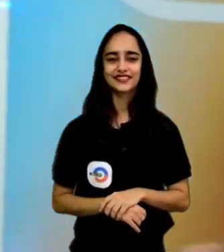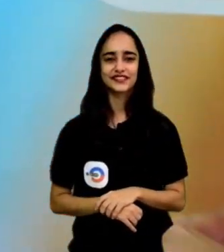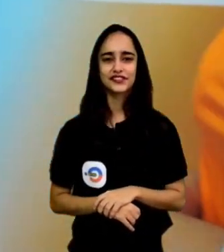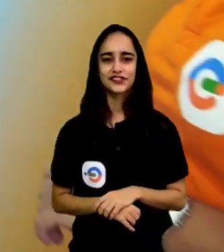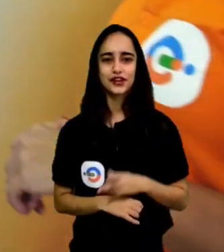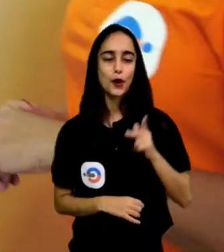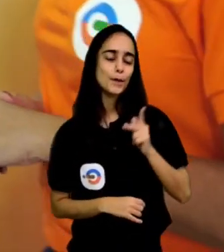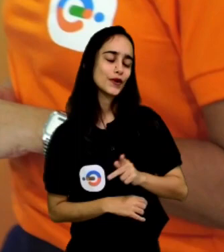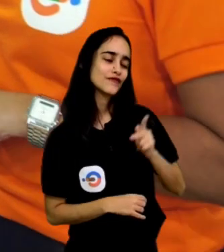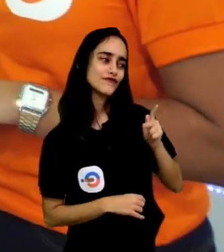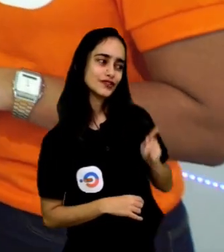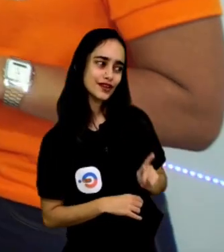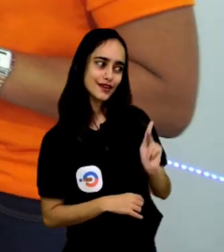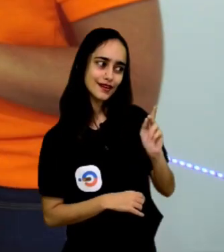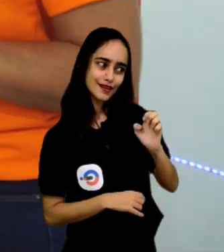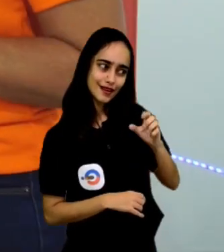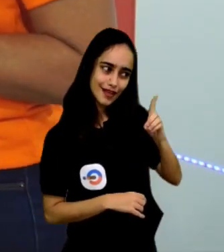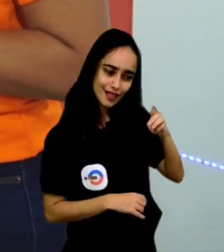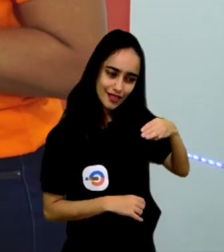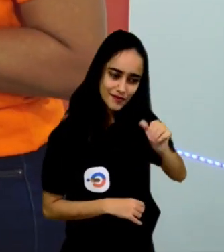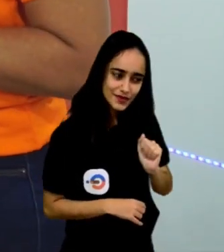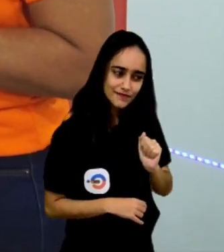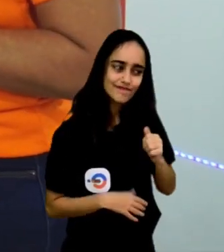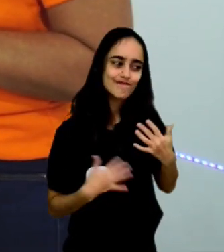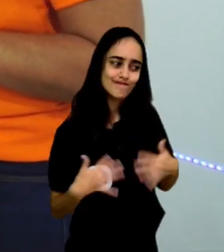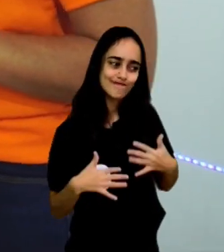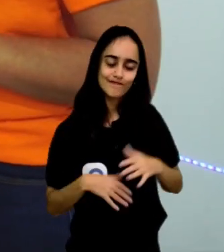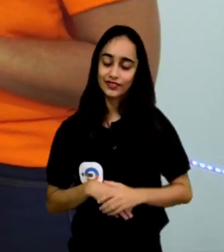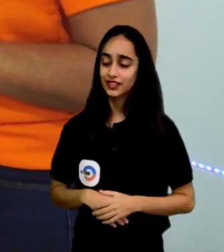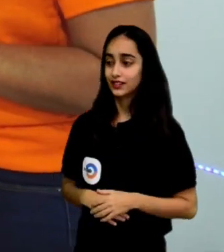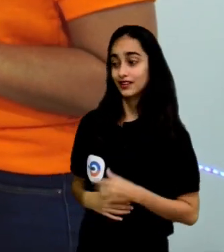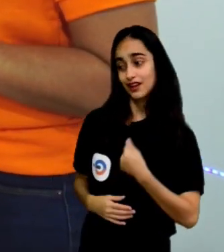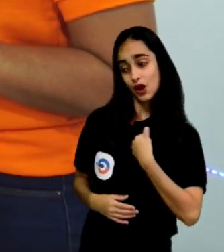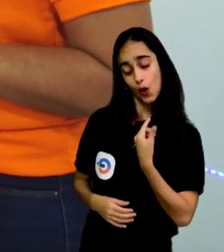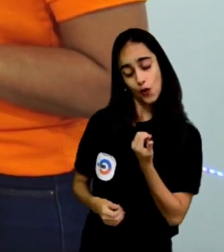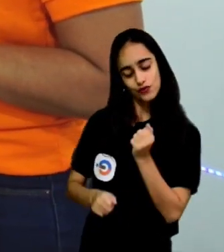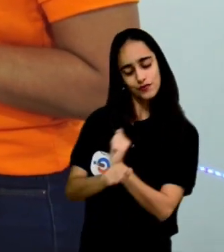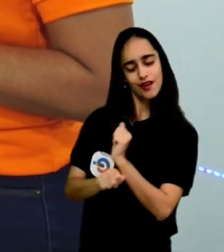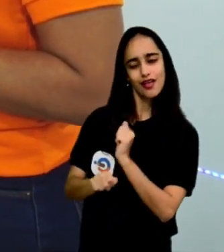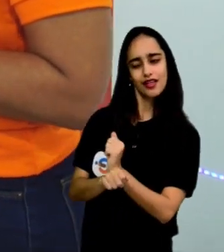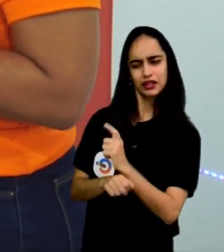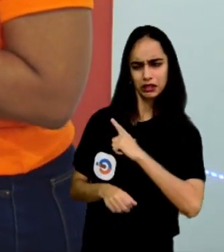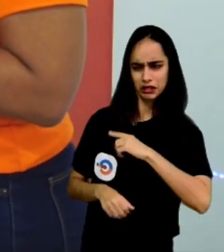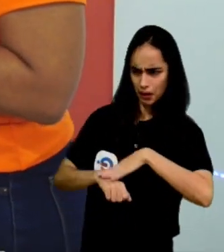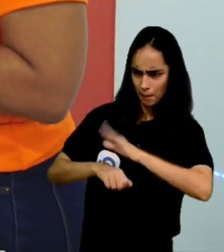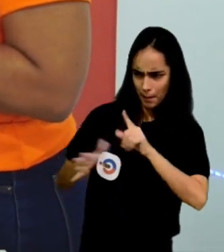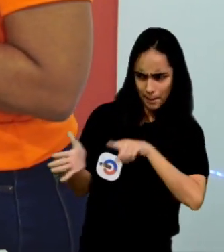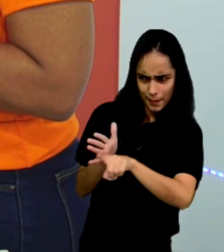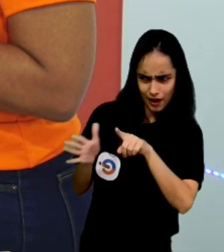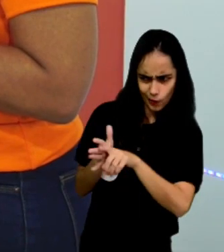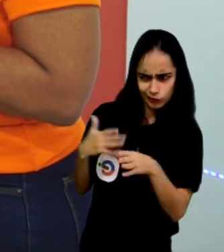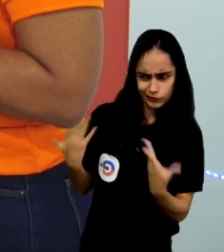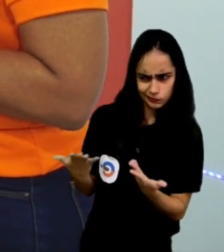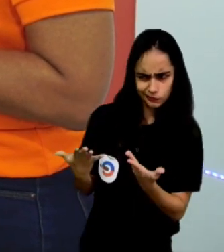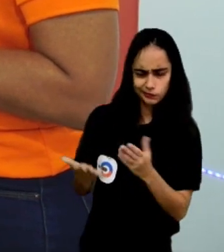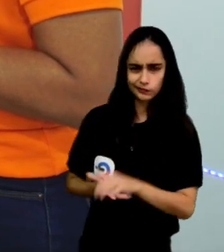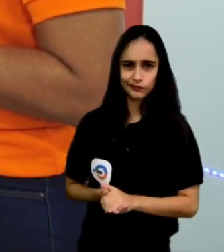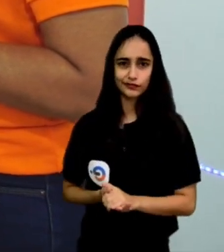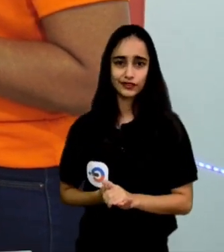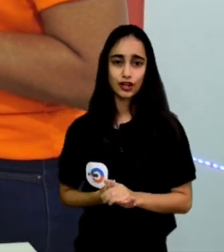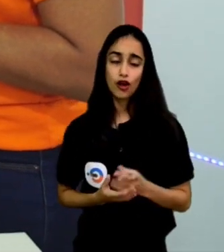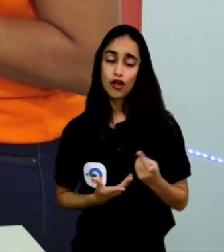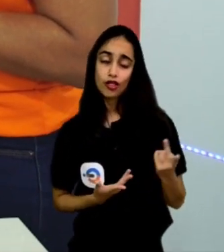Professora Kedma. Estou aqui. Será que vem mais perguntas, professora? Sim. Cá entre a